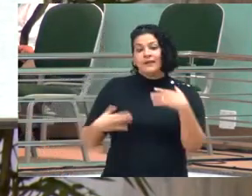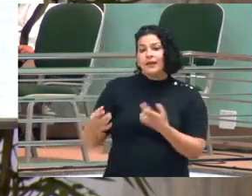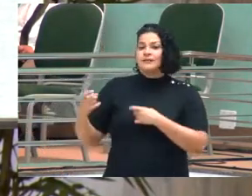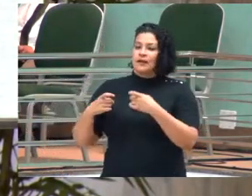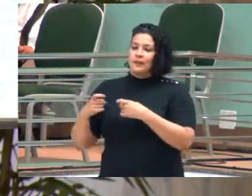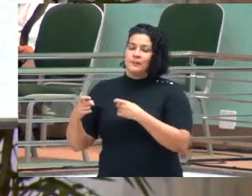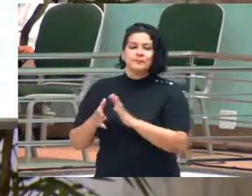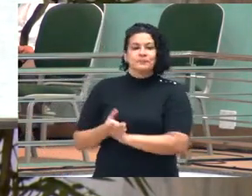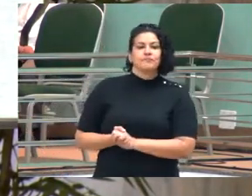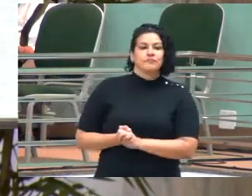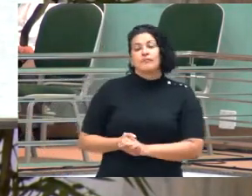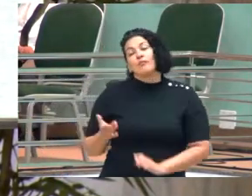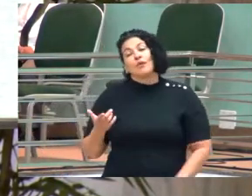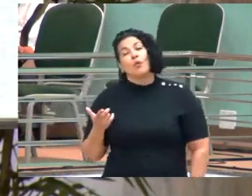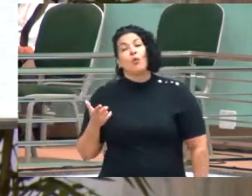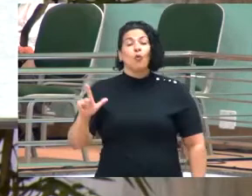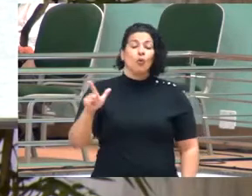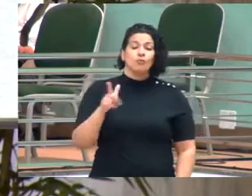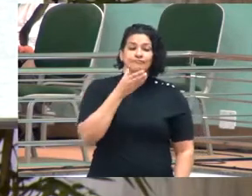Esse homem adentrou ao templo.